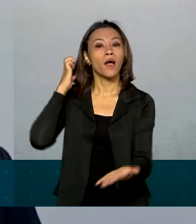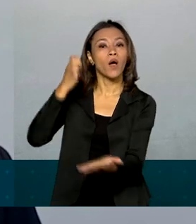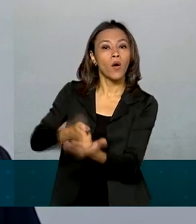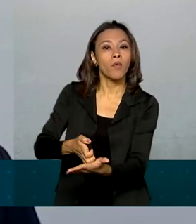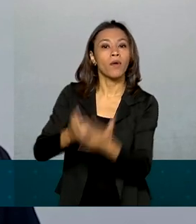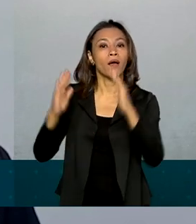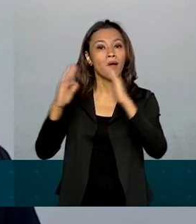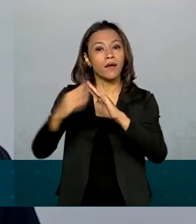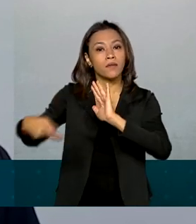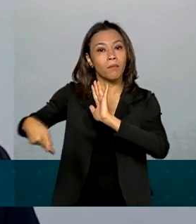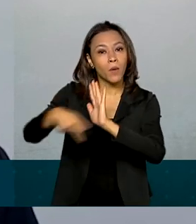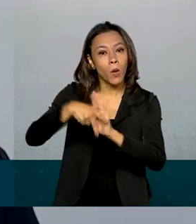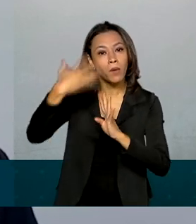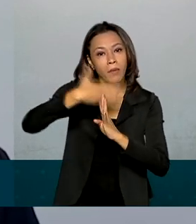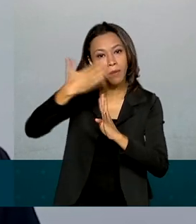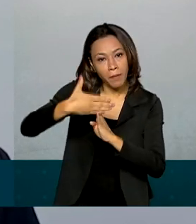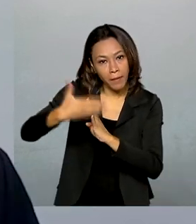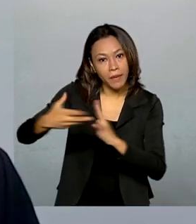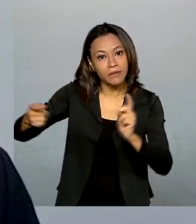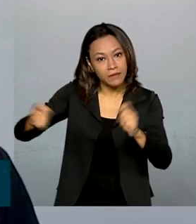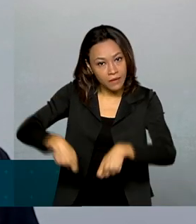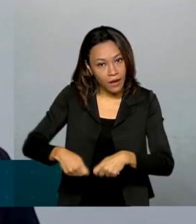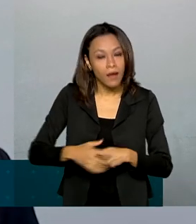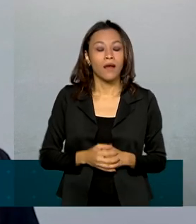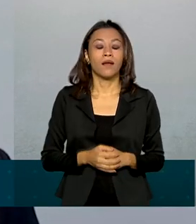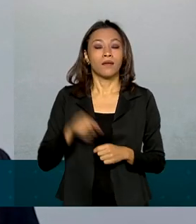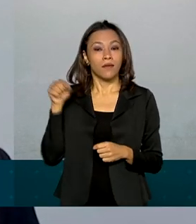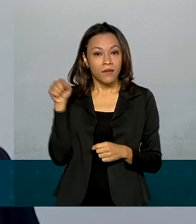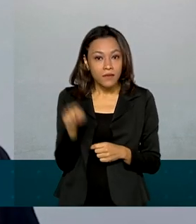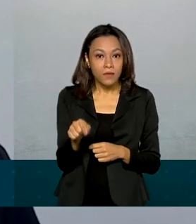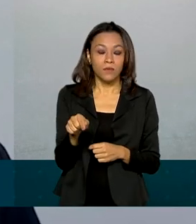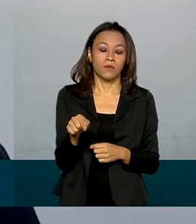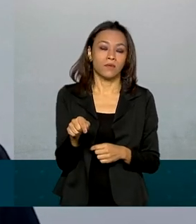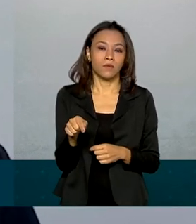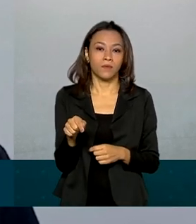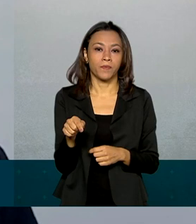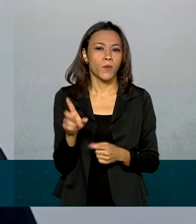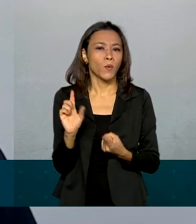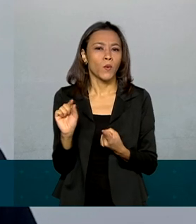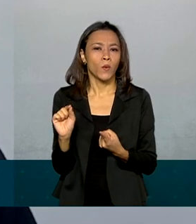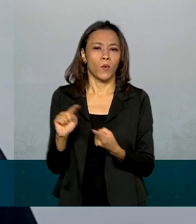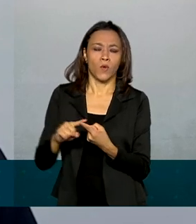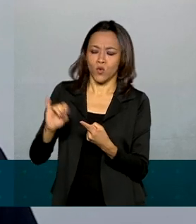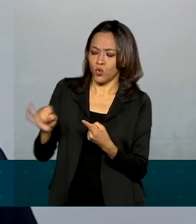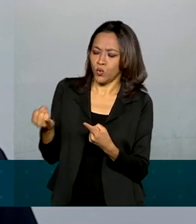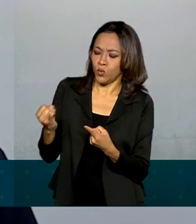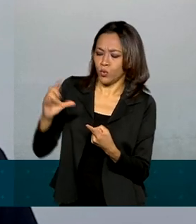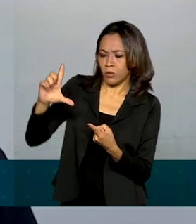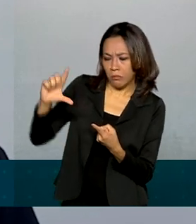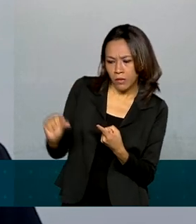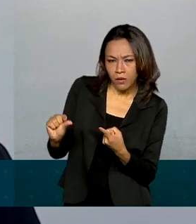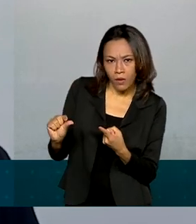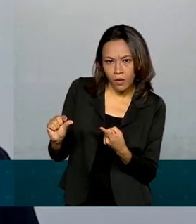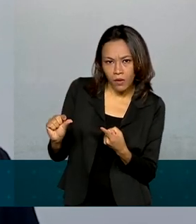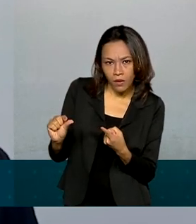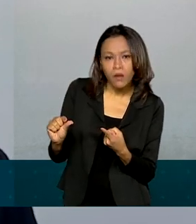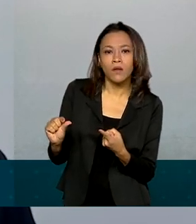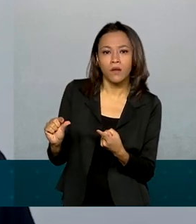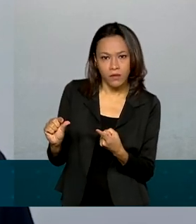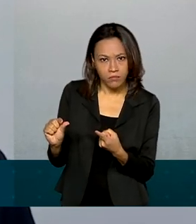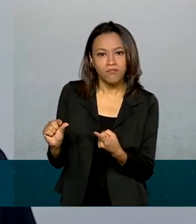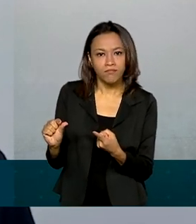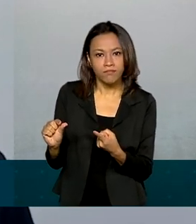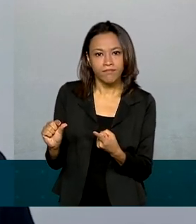compra da casa própria, do apartamento. Ou seja, essa conjunção de uma taxa de juros baixa, menor